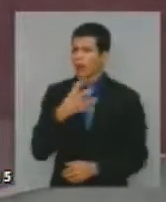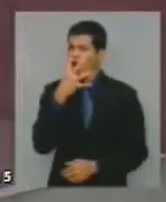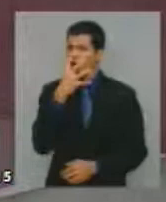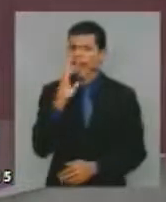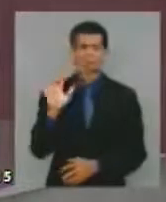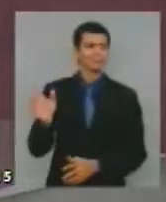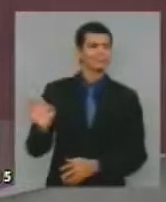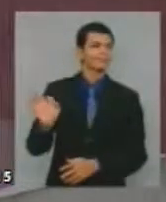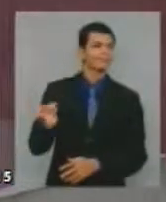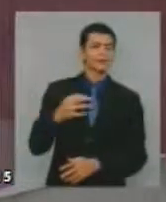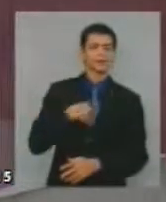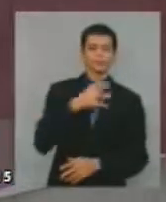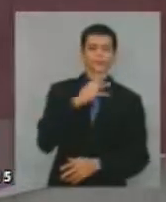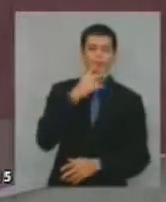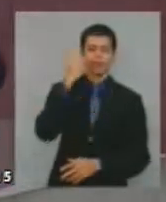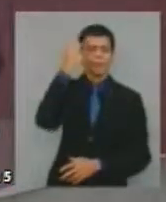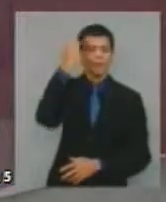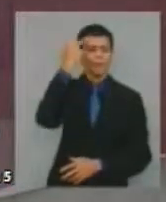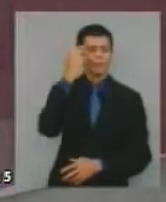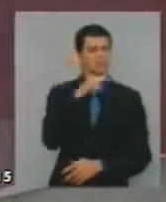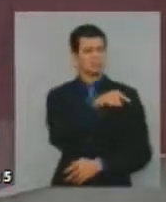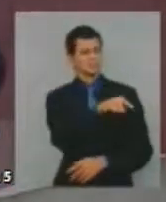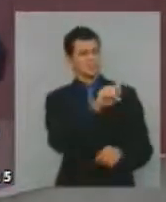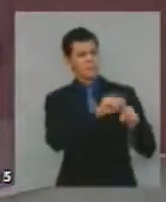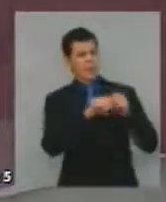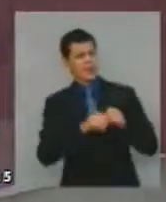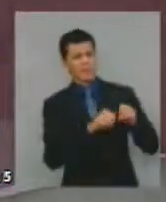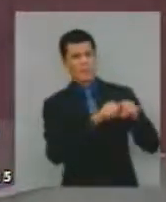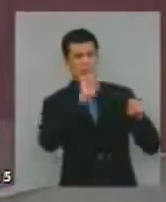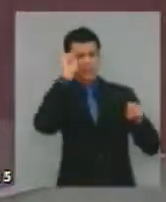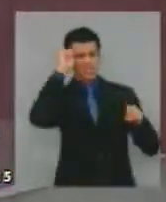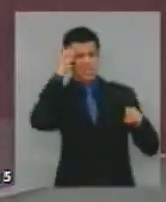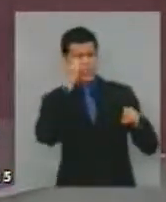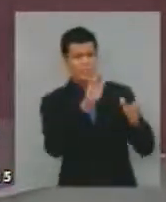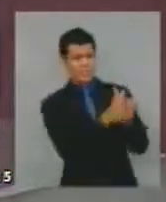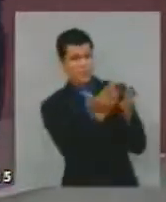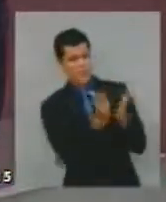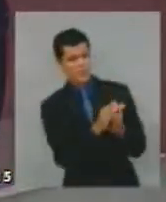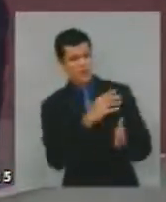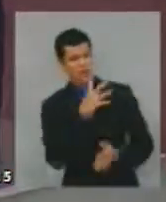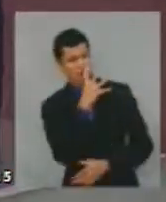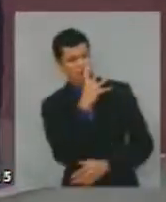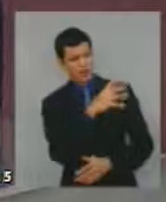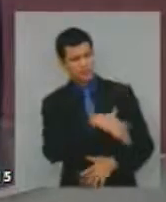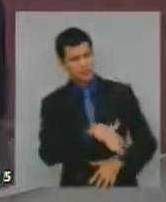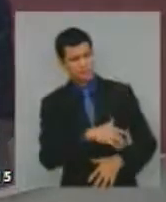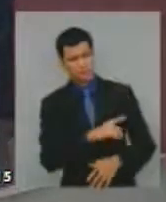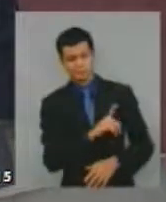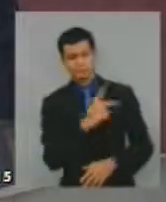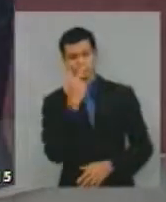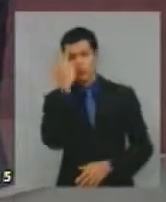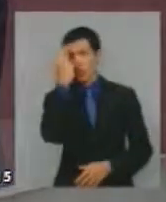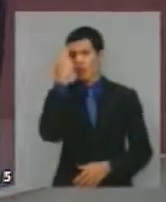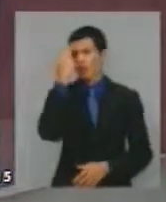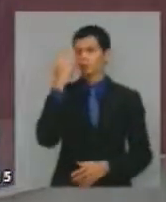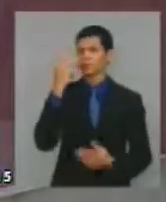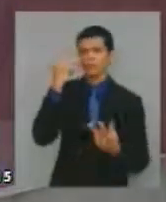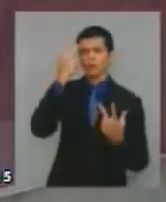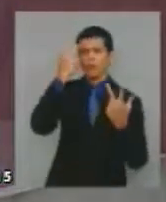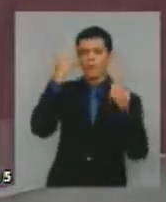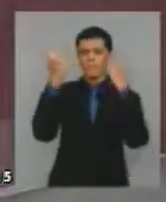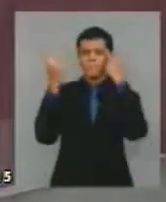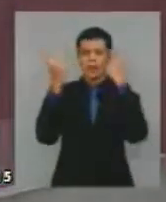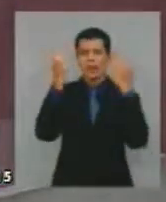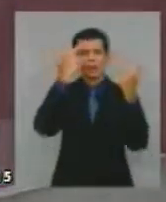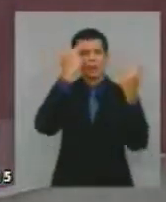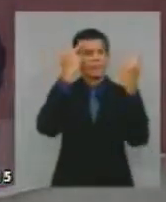periferias urbanas, negros, aquilo que nós chamamos de genocídio da juventude negra brasileira. Estou